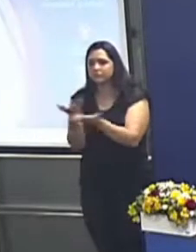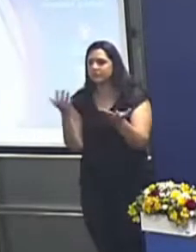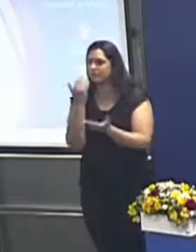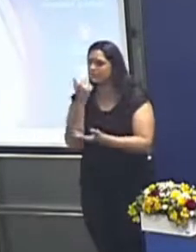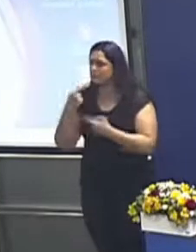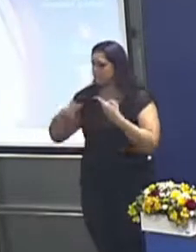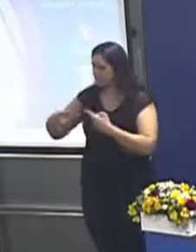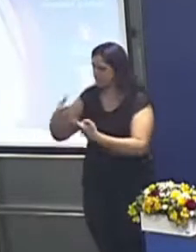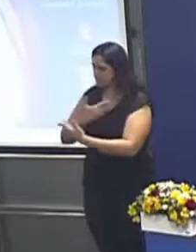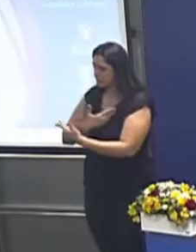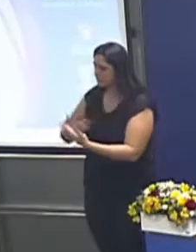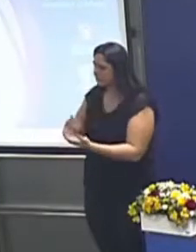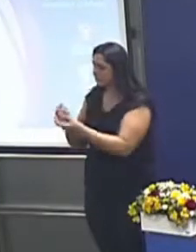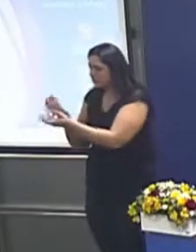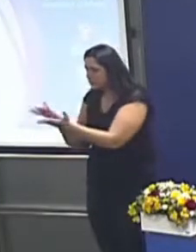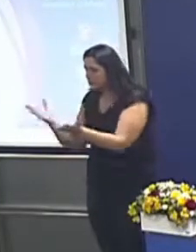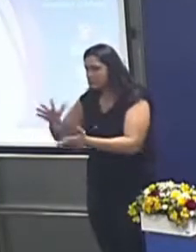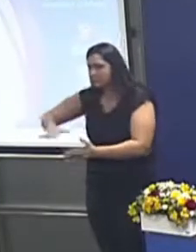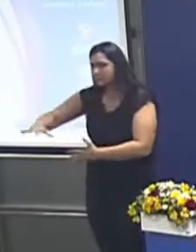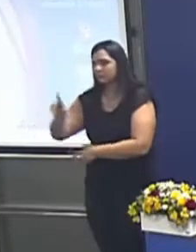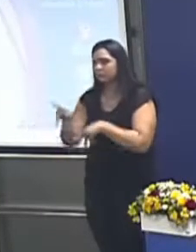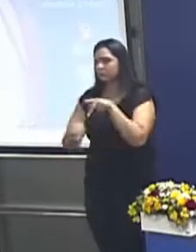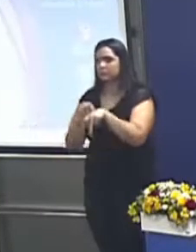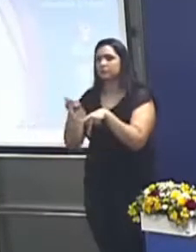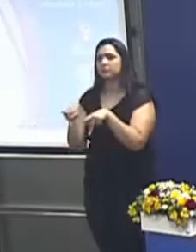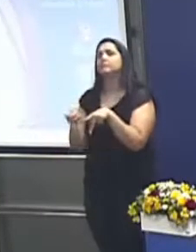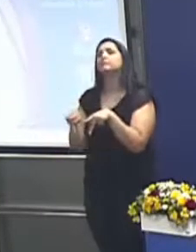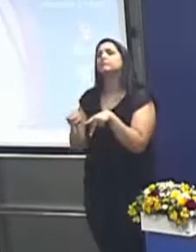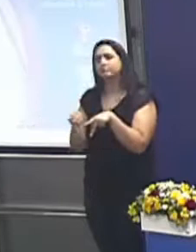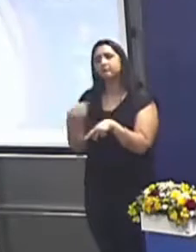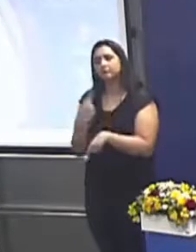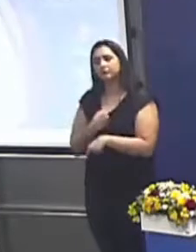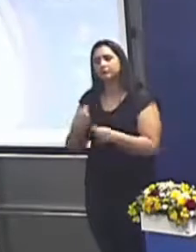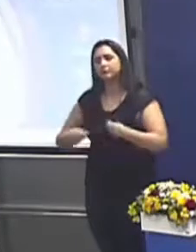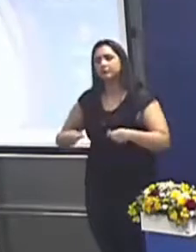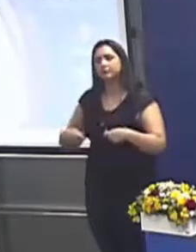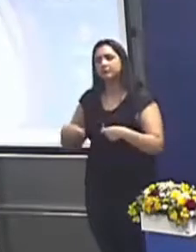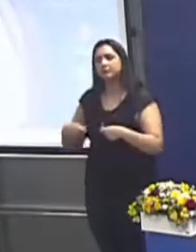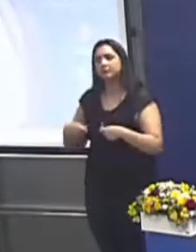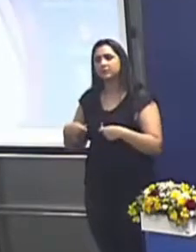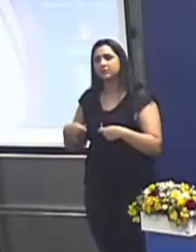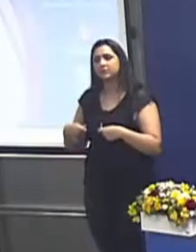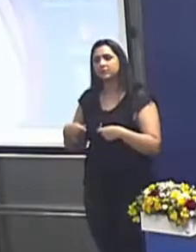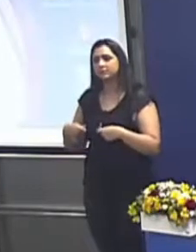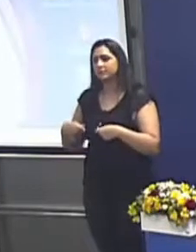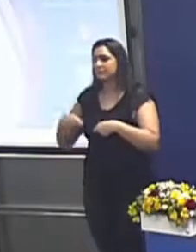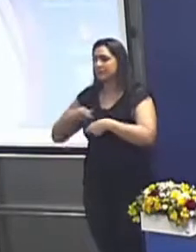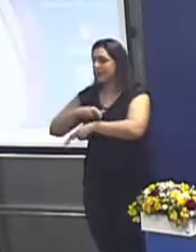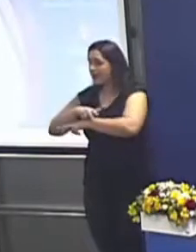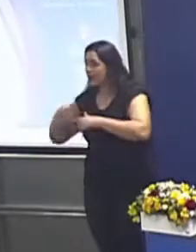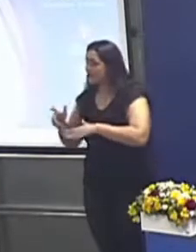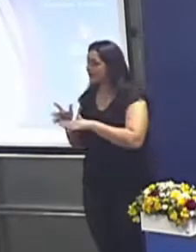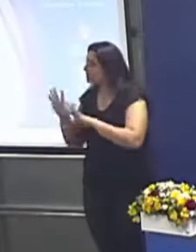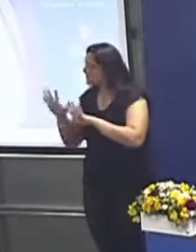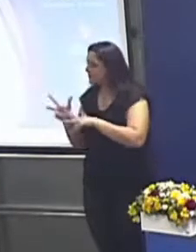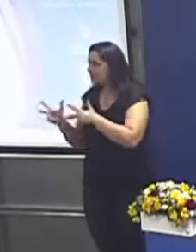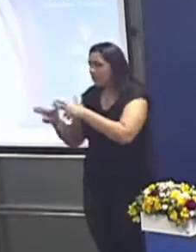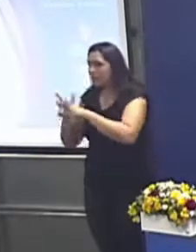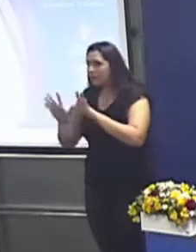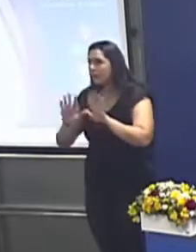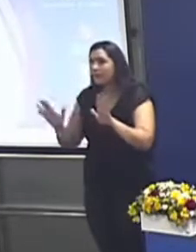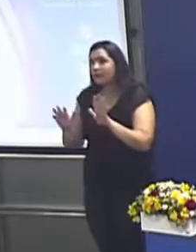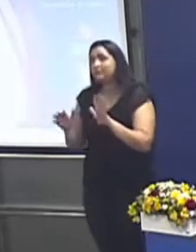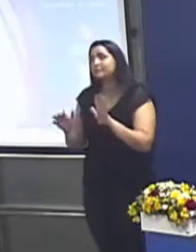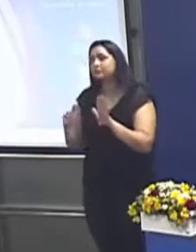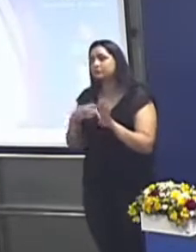garantir políticas públicas à população. E temos sim que fazer o recorte de raça, que já foi feito aqui,